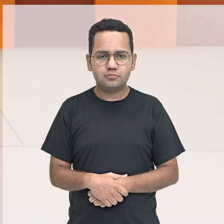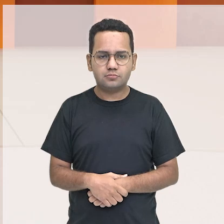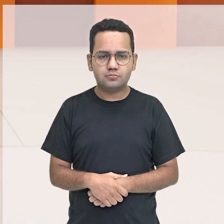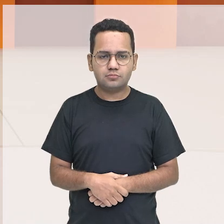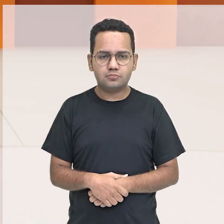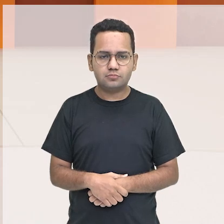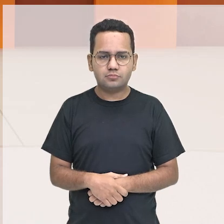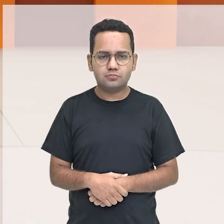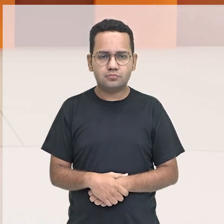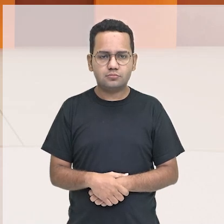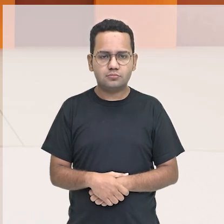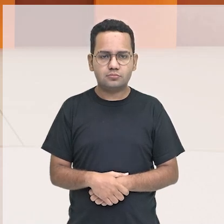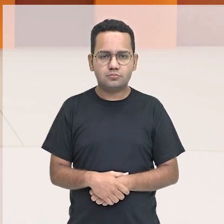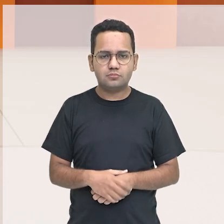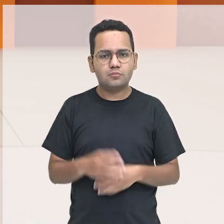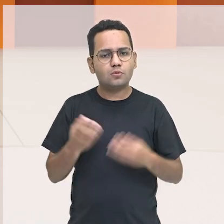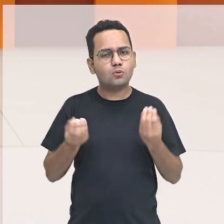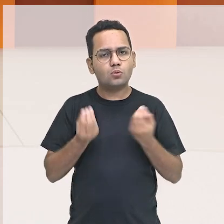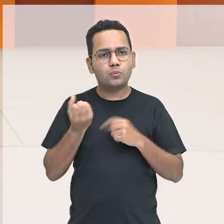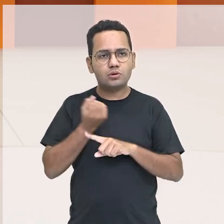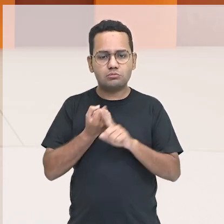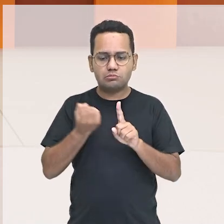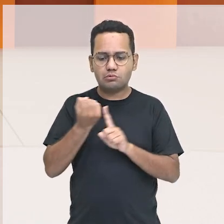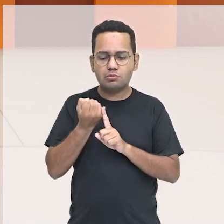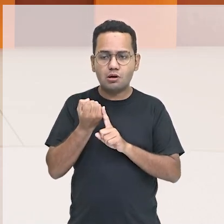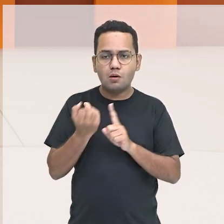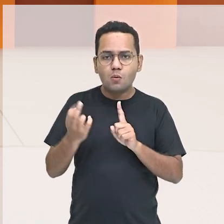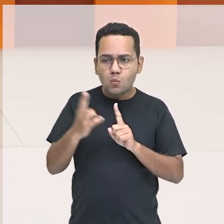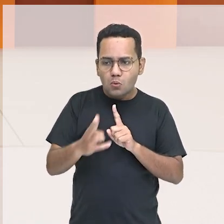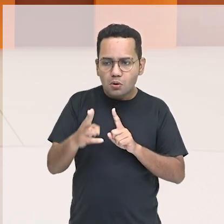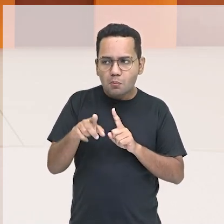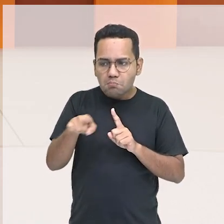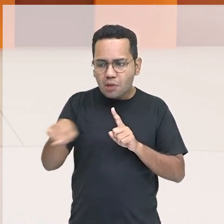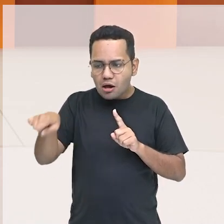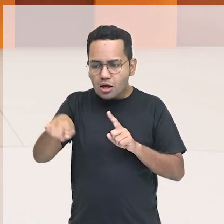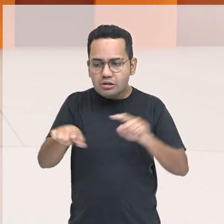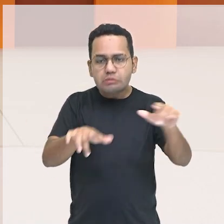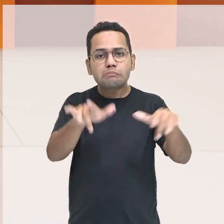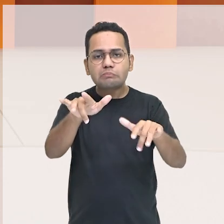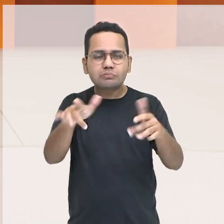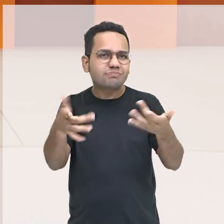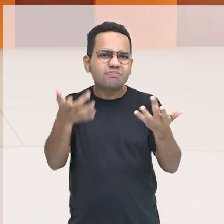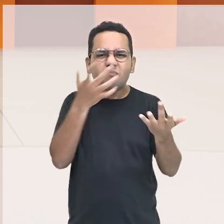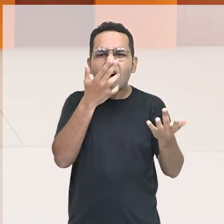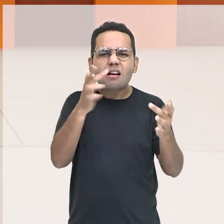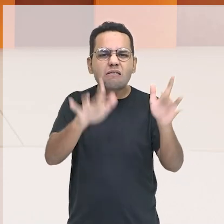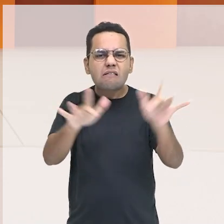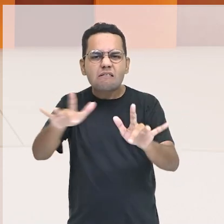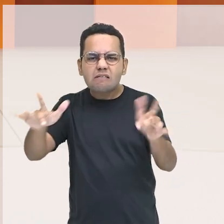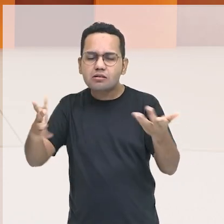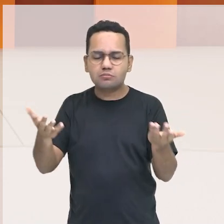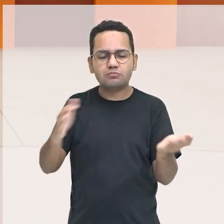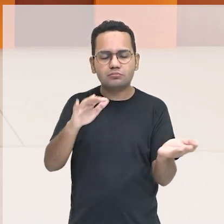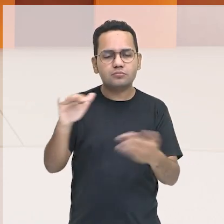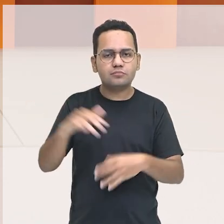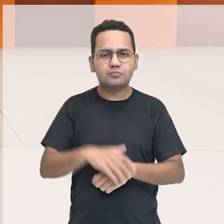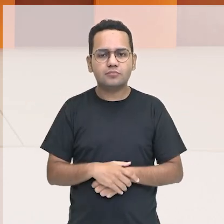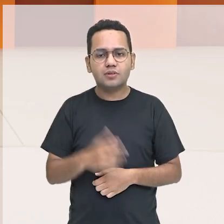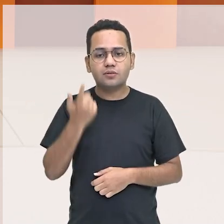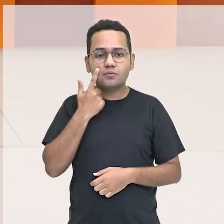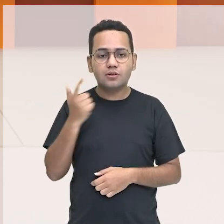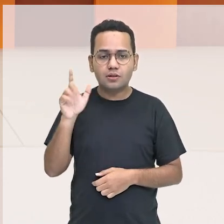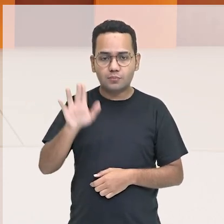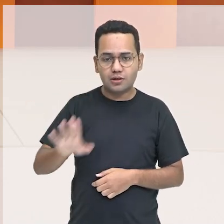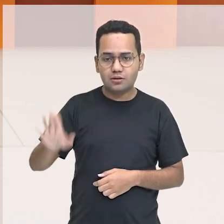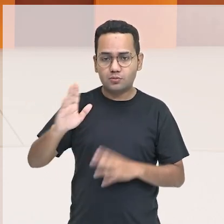usa esses mecanismos para controlar o indivíduo? Não é isso? Nós vimos aí uma figura bonita ali, uma igreja, né? A